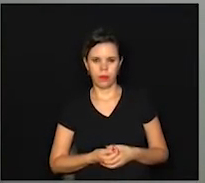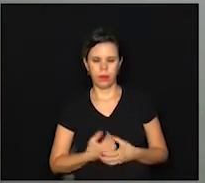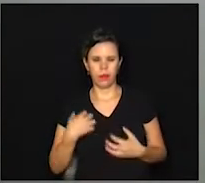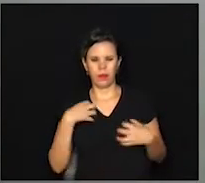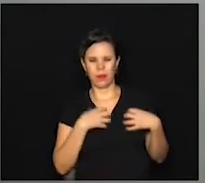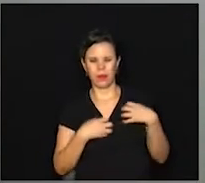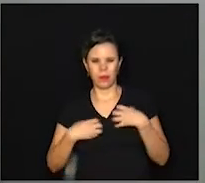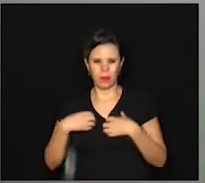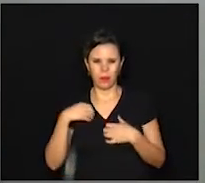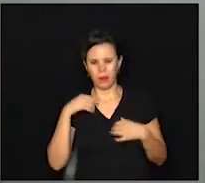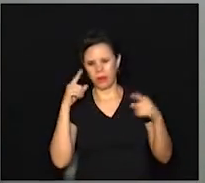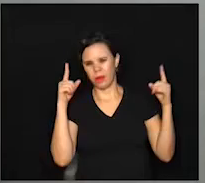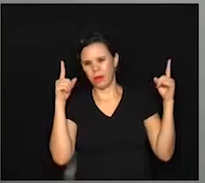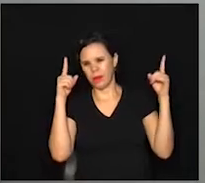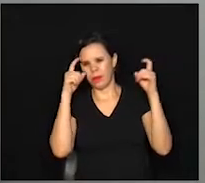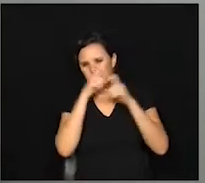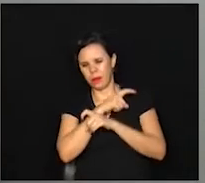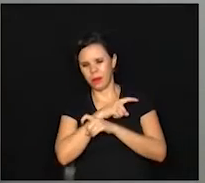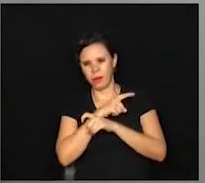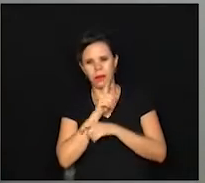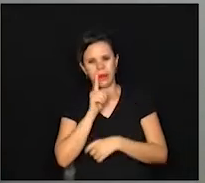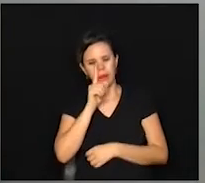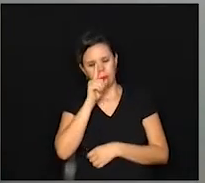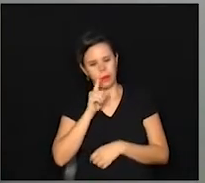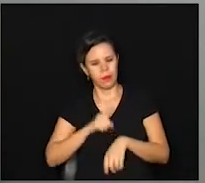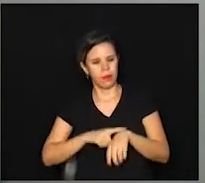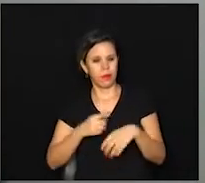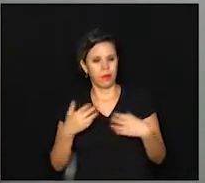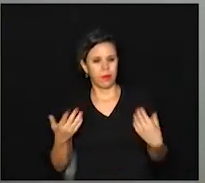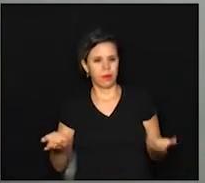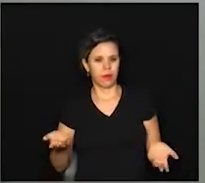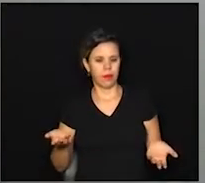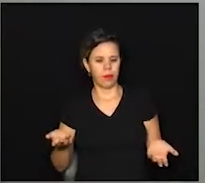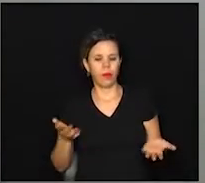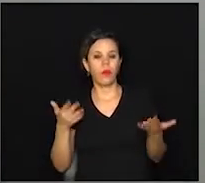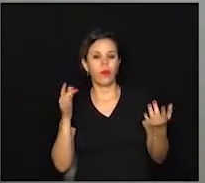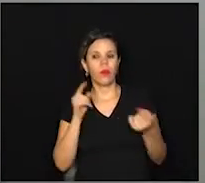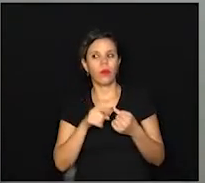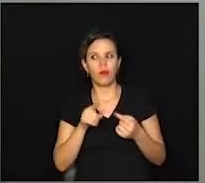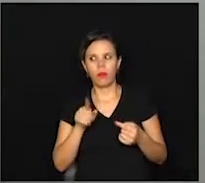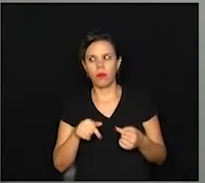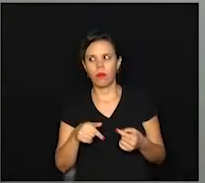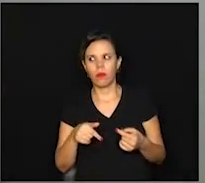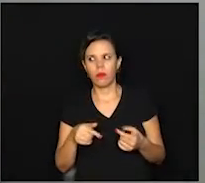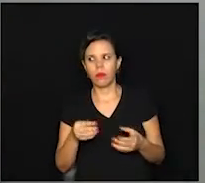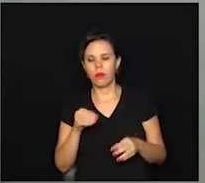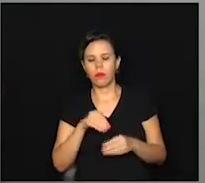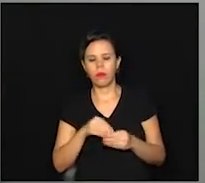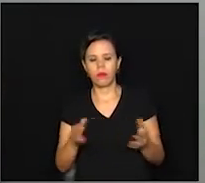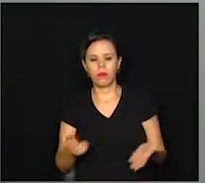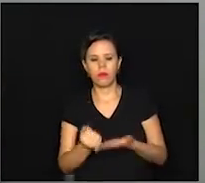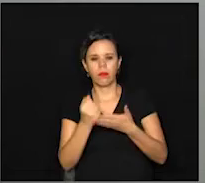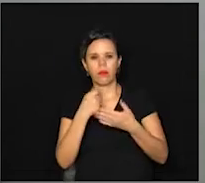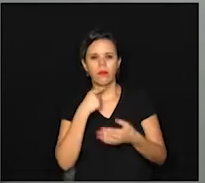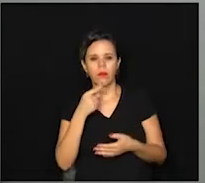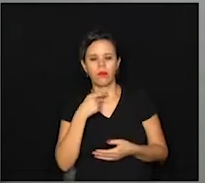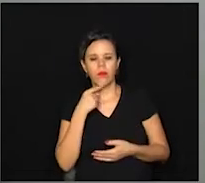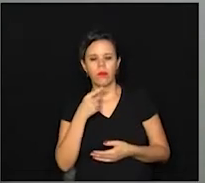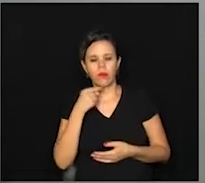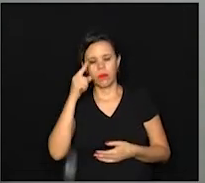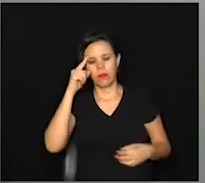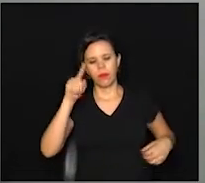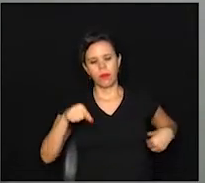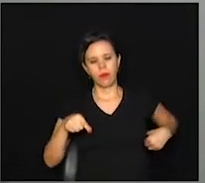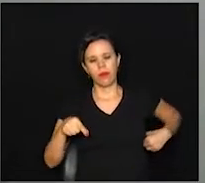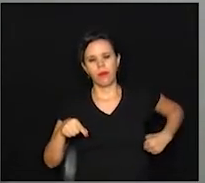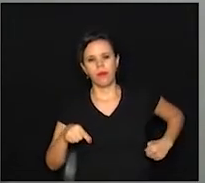perturbador e arriscado desse momento é que esse ideal está sendo colocado, está sendo questionado. A ideia de que os